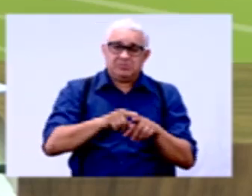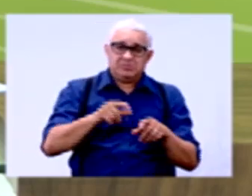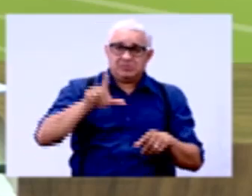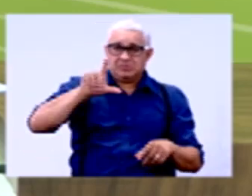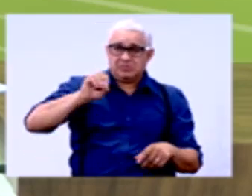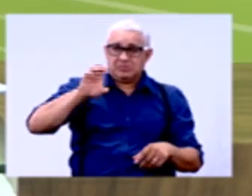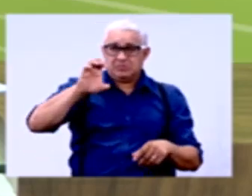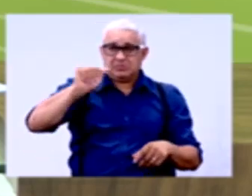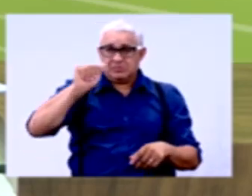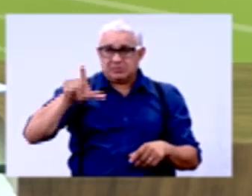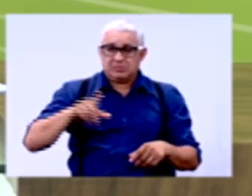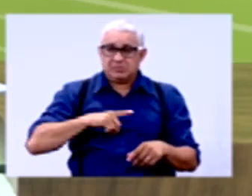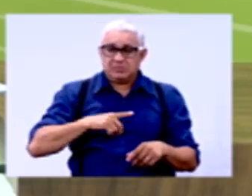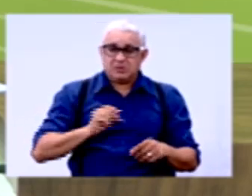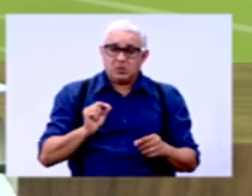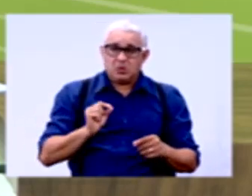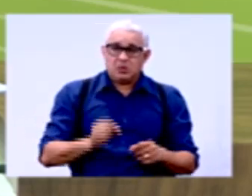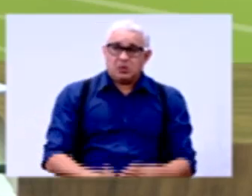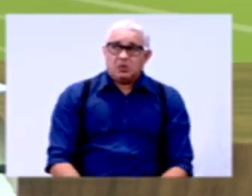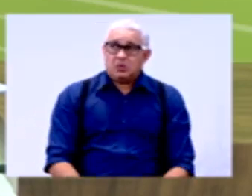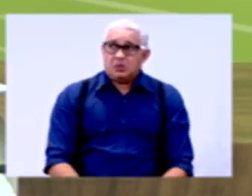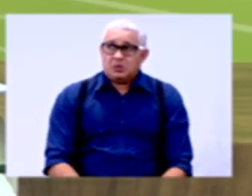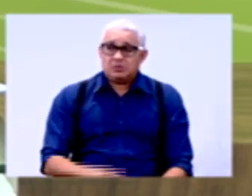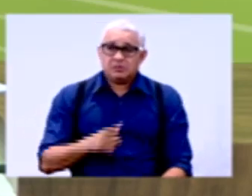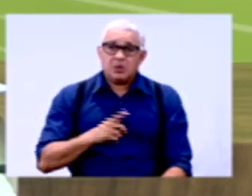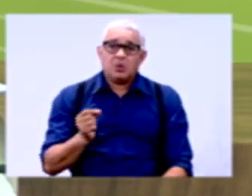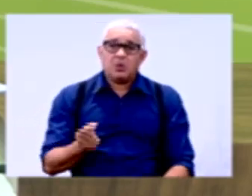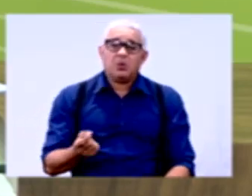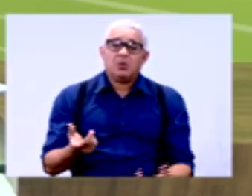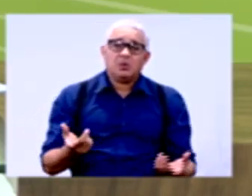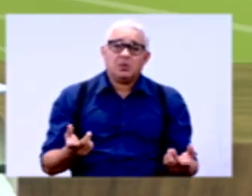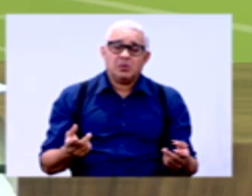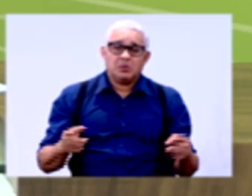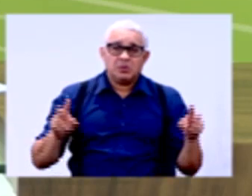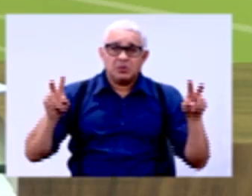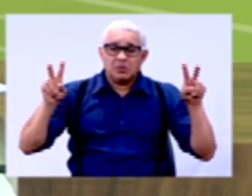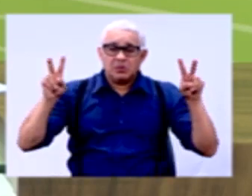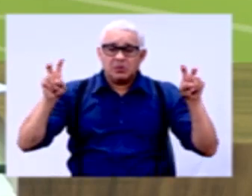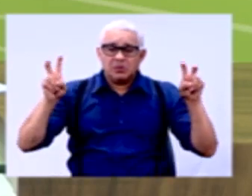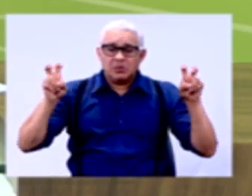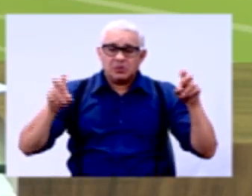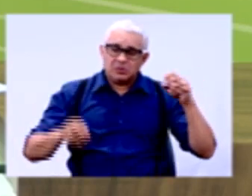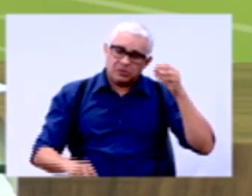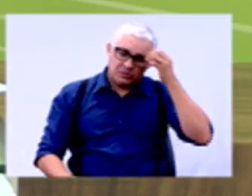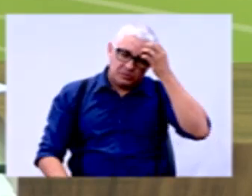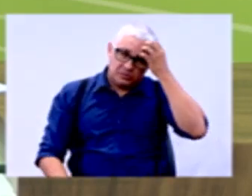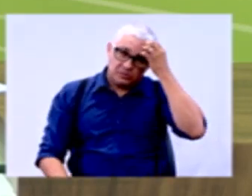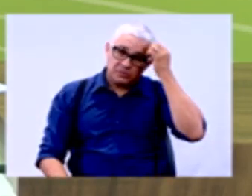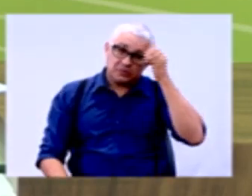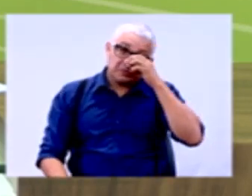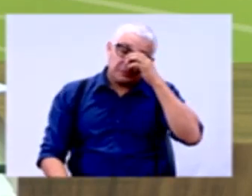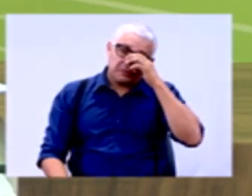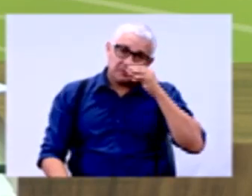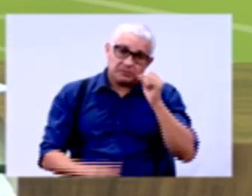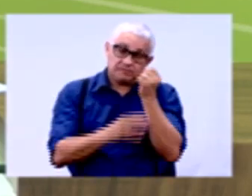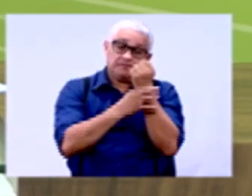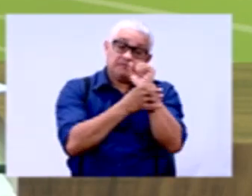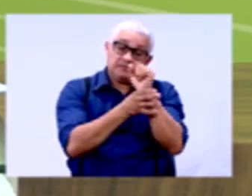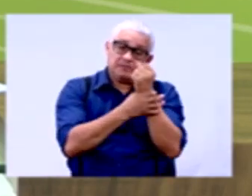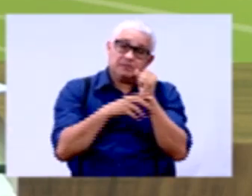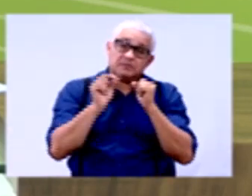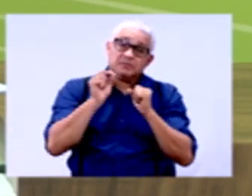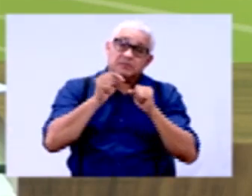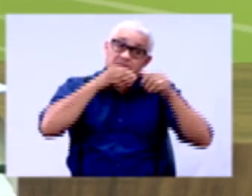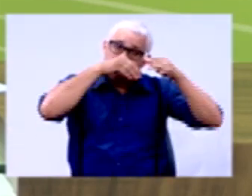local é um pouco mais voltado a segurança do que